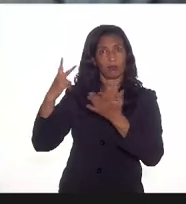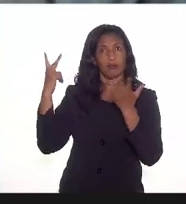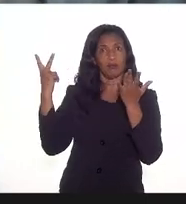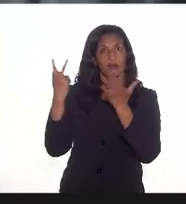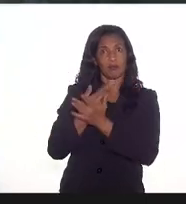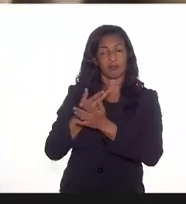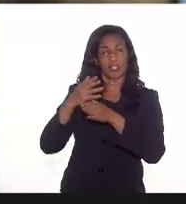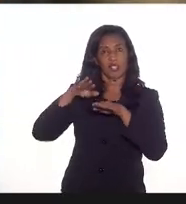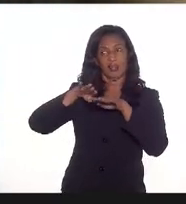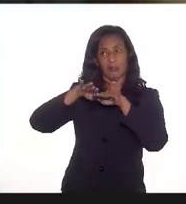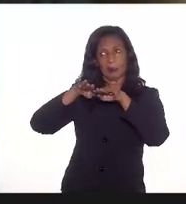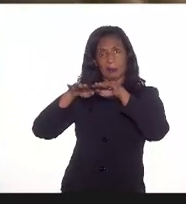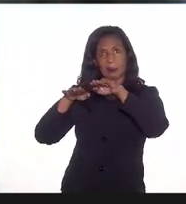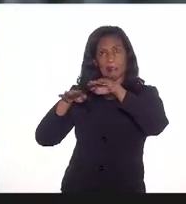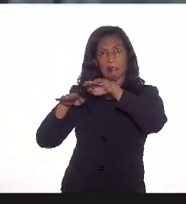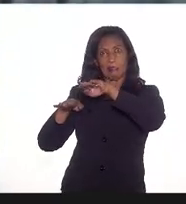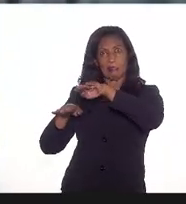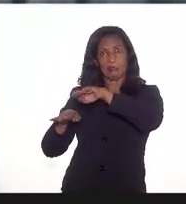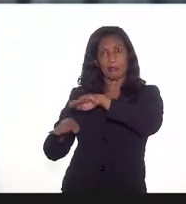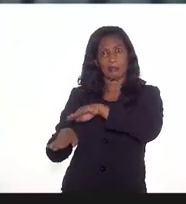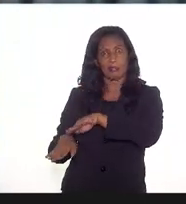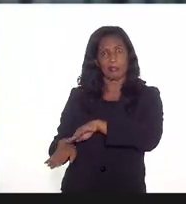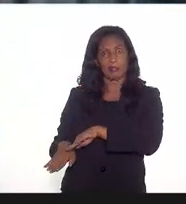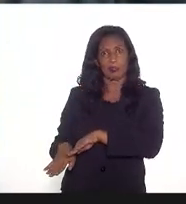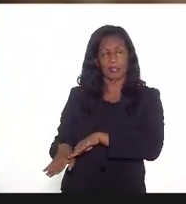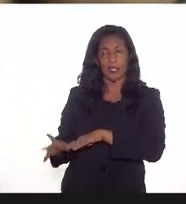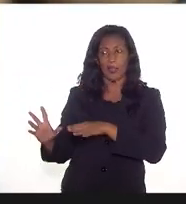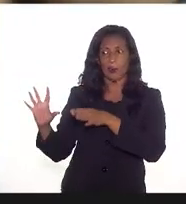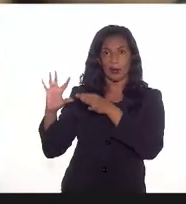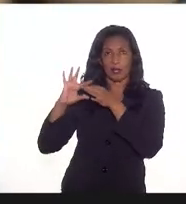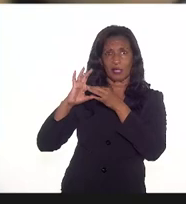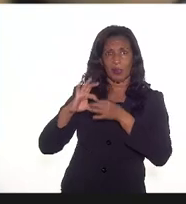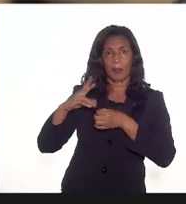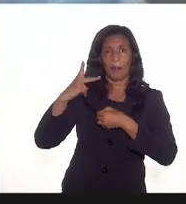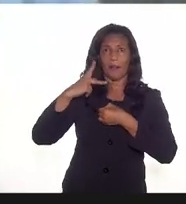em total declínio, né, que está ligado ao petróleo e gás,